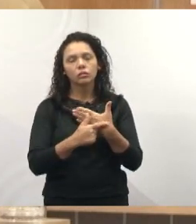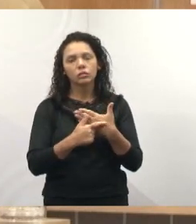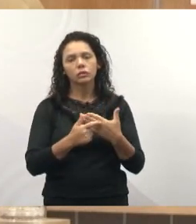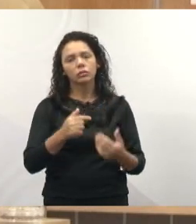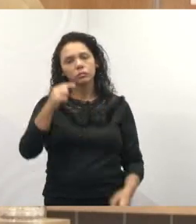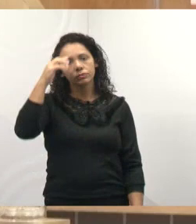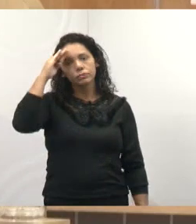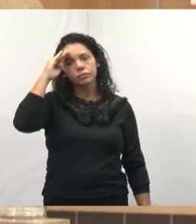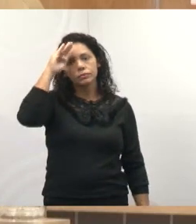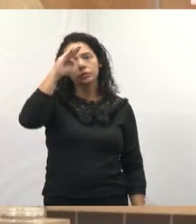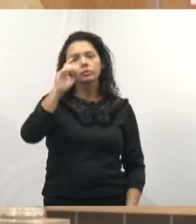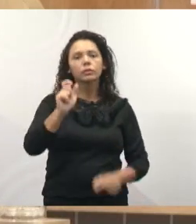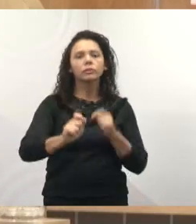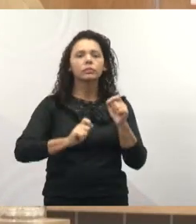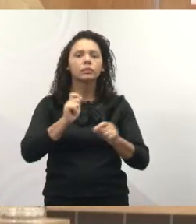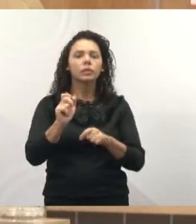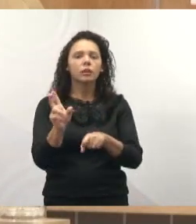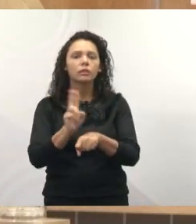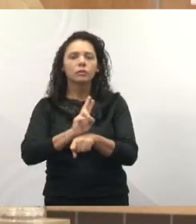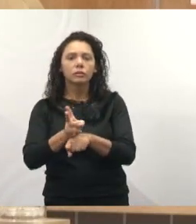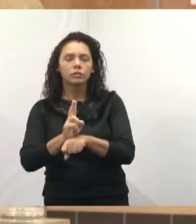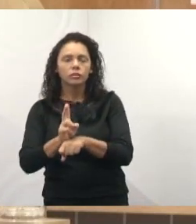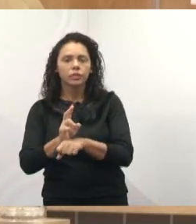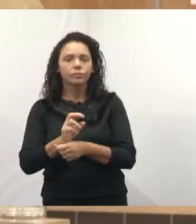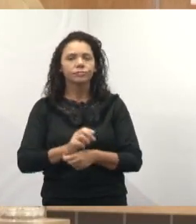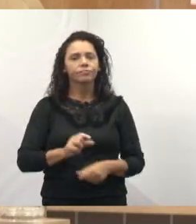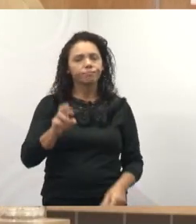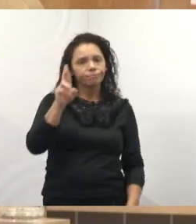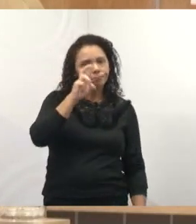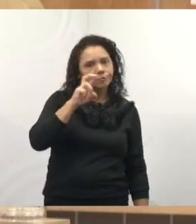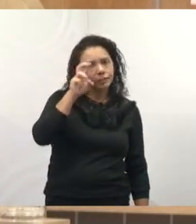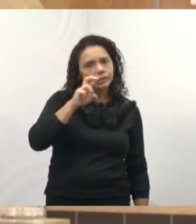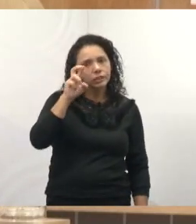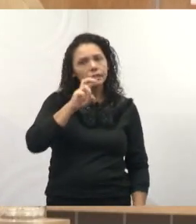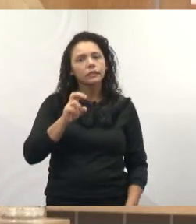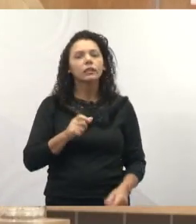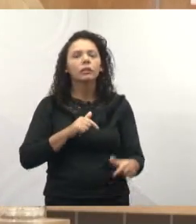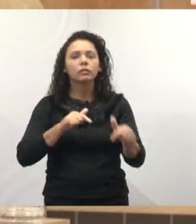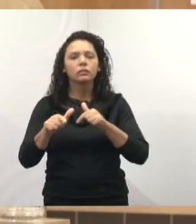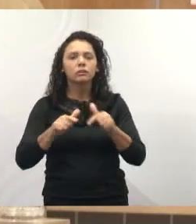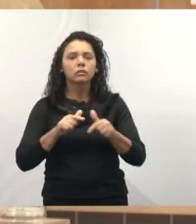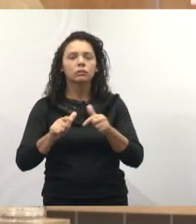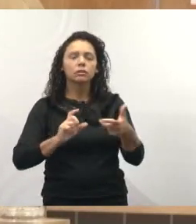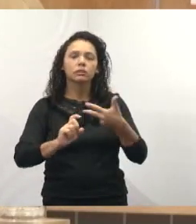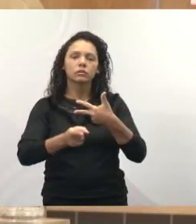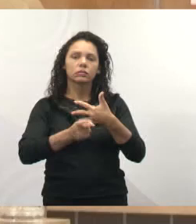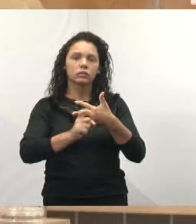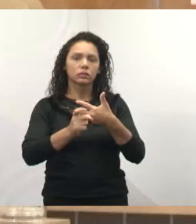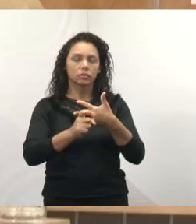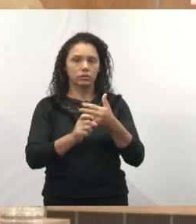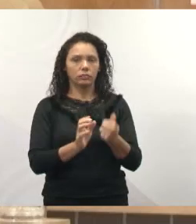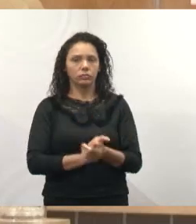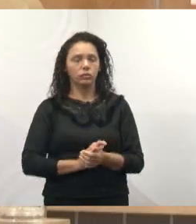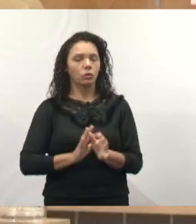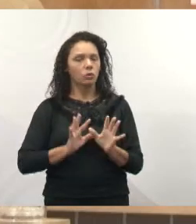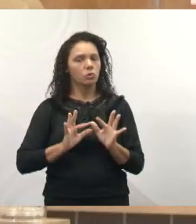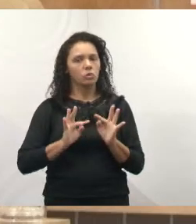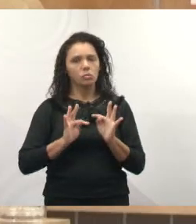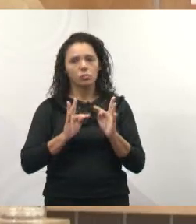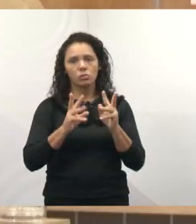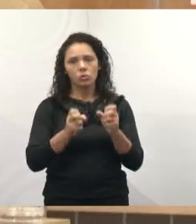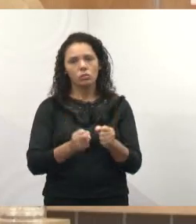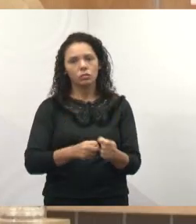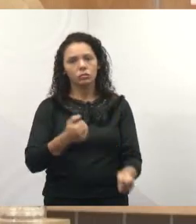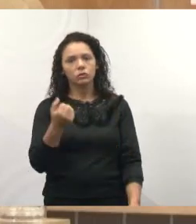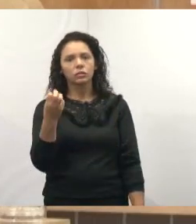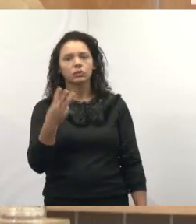primária de fiscalizar todos os atos do Poder Executivo. Nós, 13 vereadores, temos isso